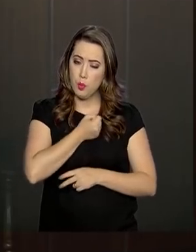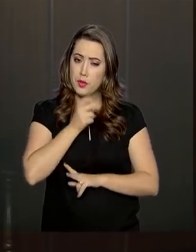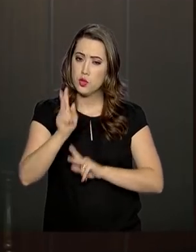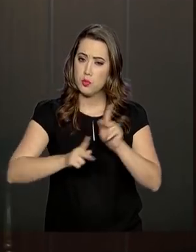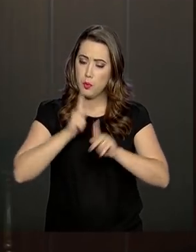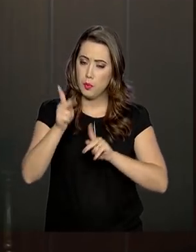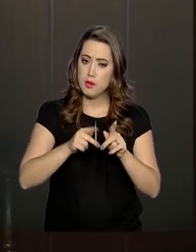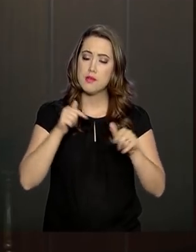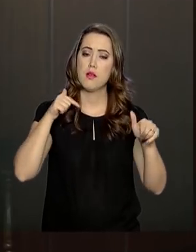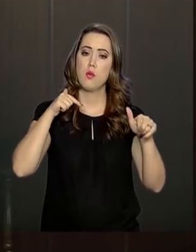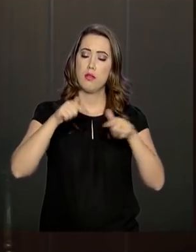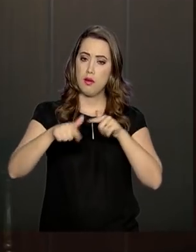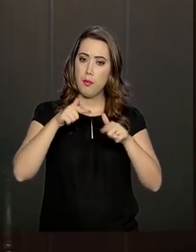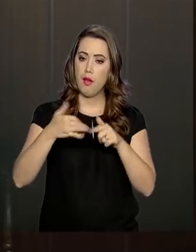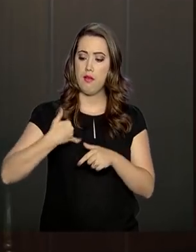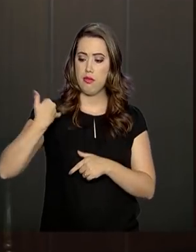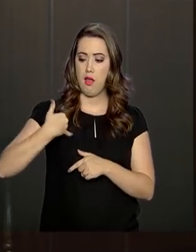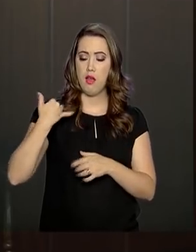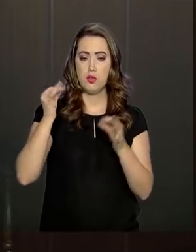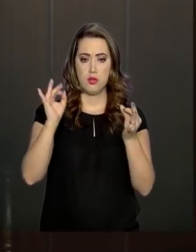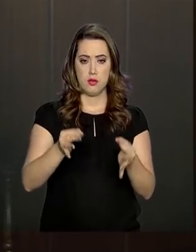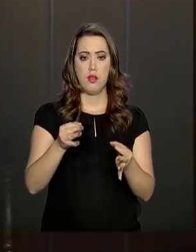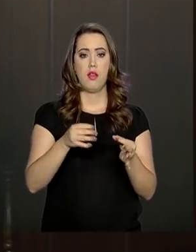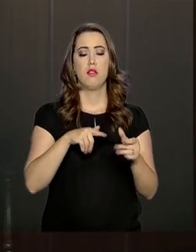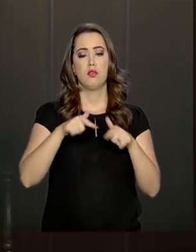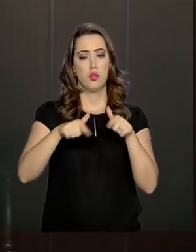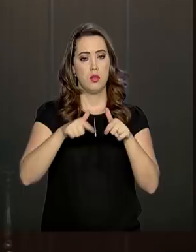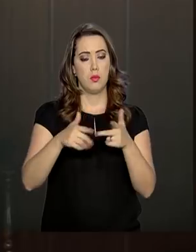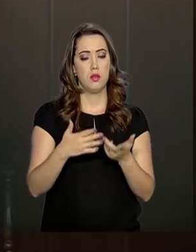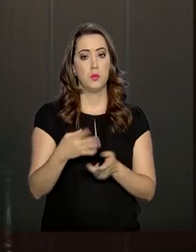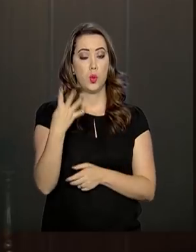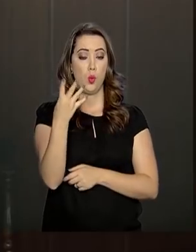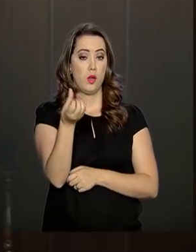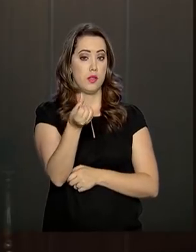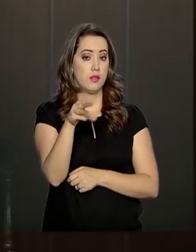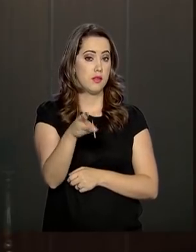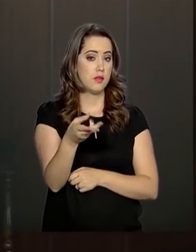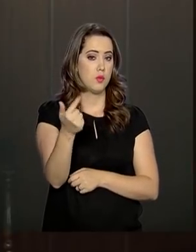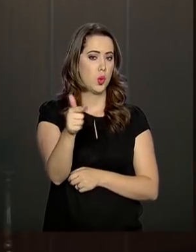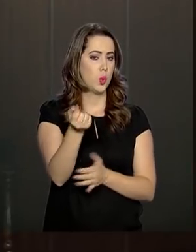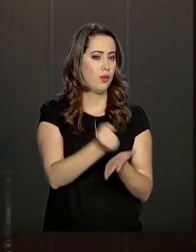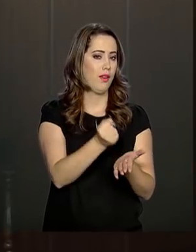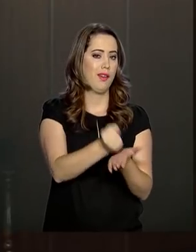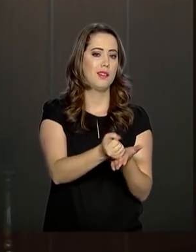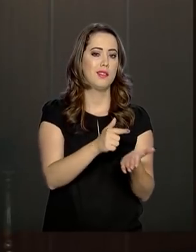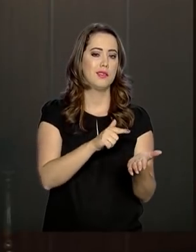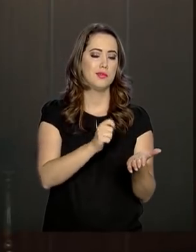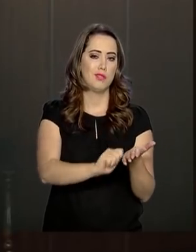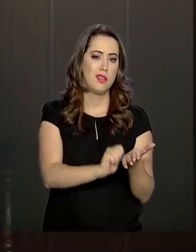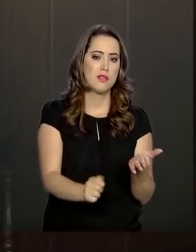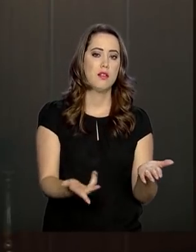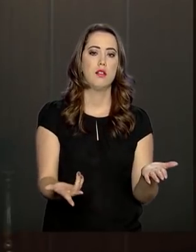são os brasileiros em idade de trabalhar, quase 100 milhões, 46 milhões não têm carteira de trabalho.